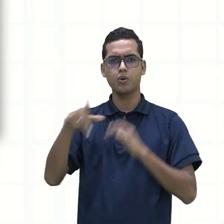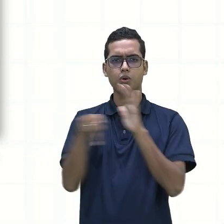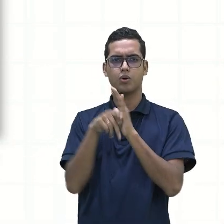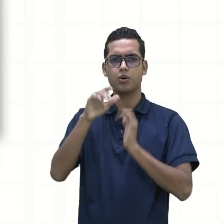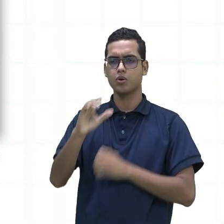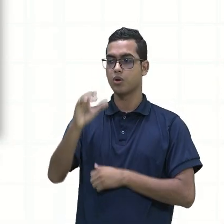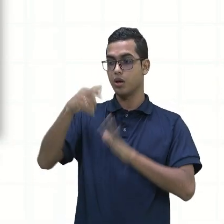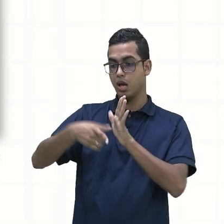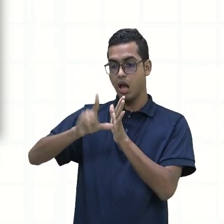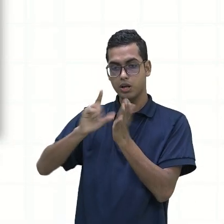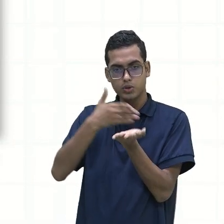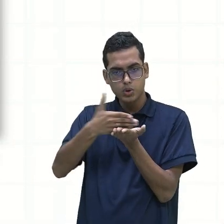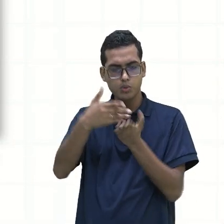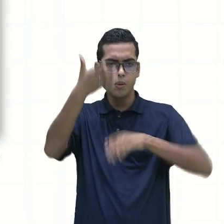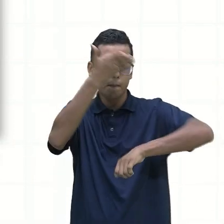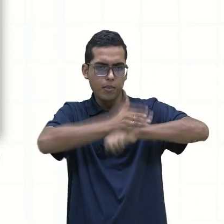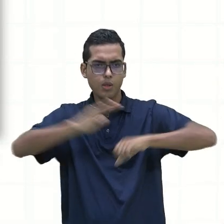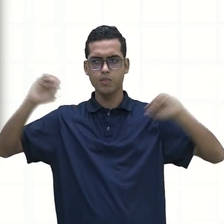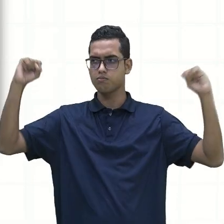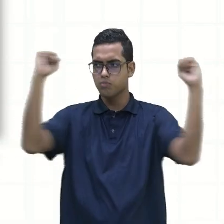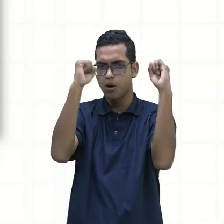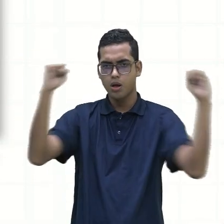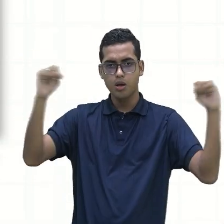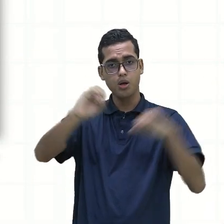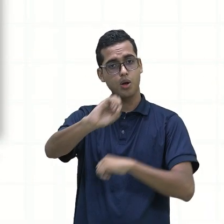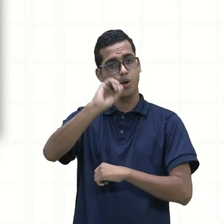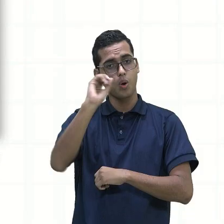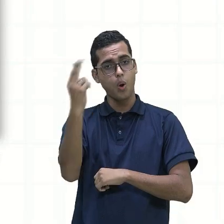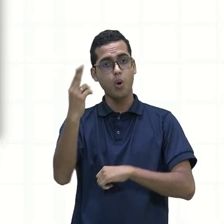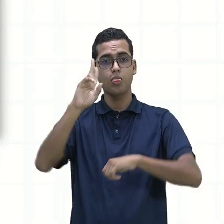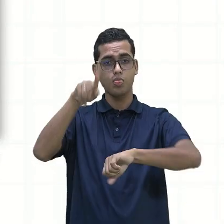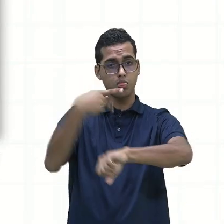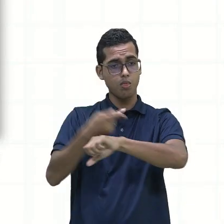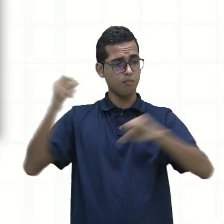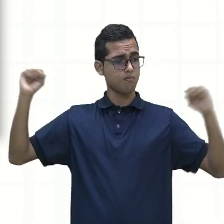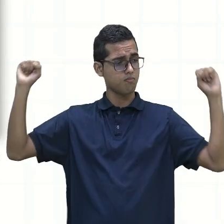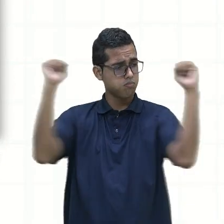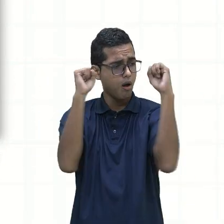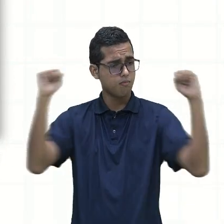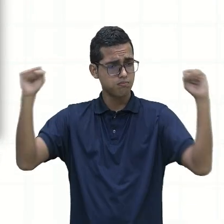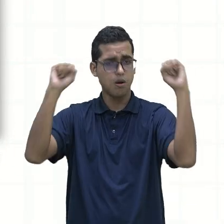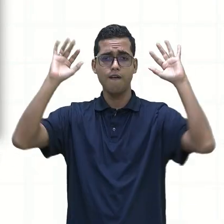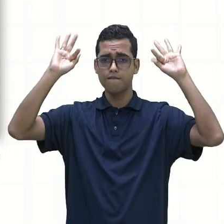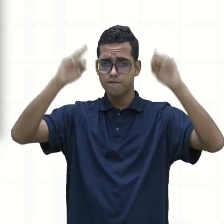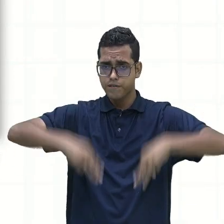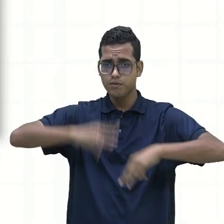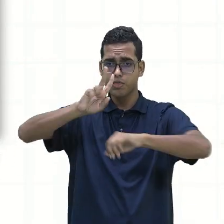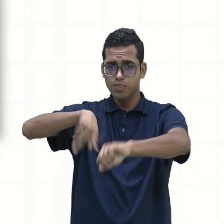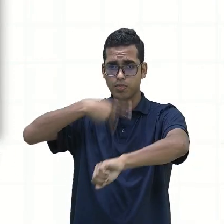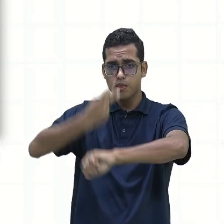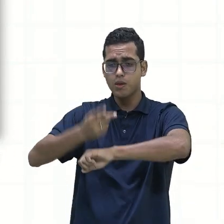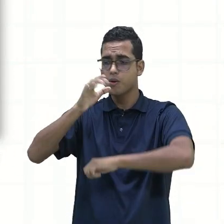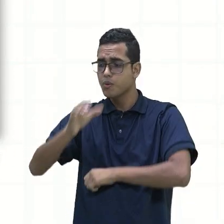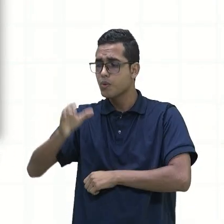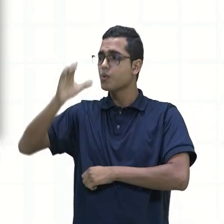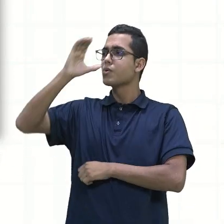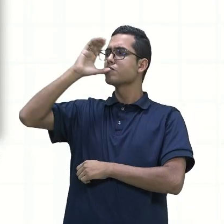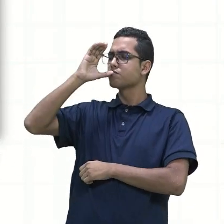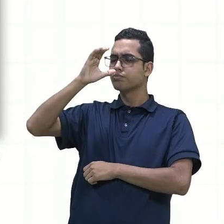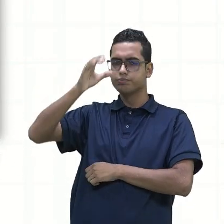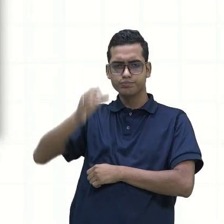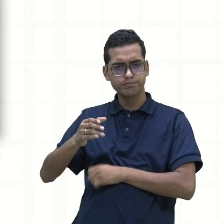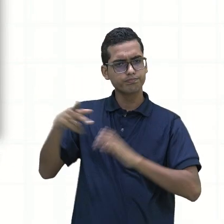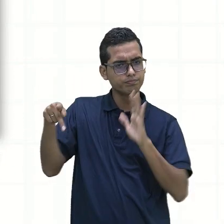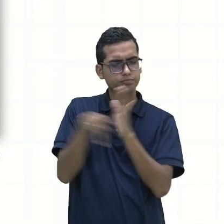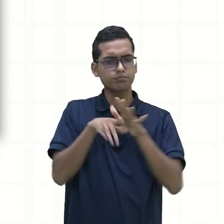ou pós-treino, enfim, ele tem muitos usos e é claro que Eu, pelo menos, eu gosto muito de consumir açaí